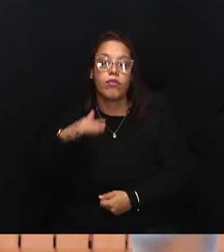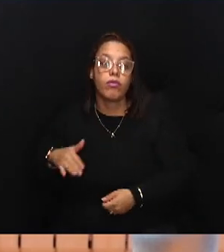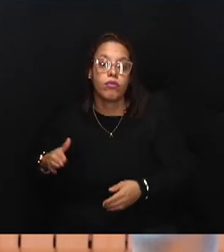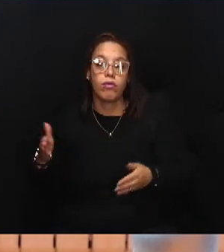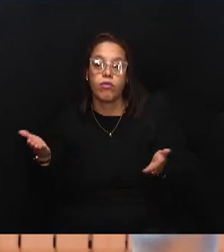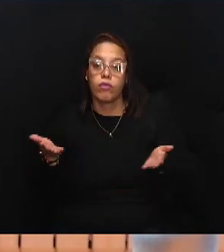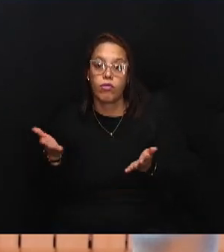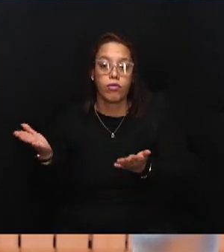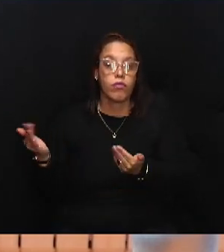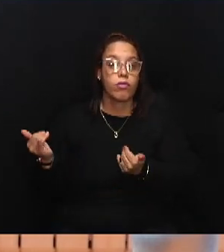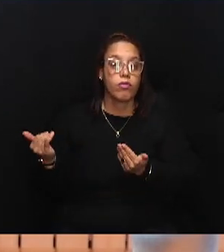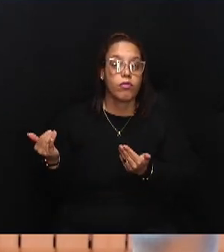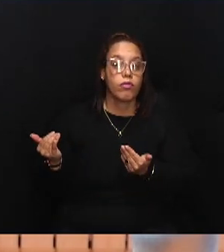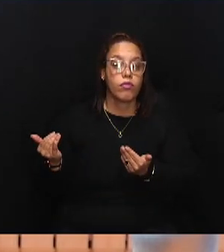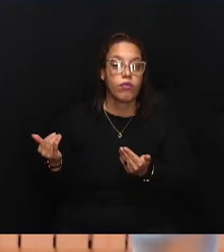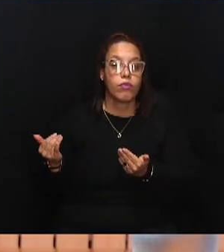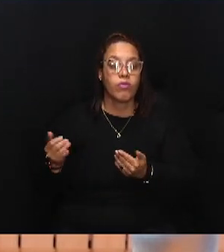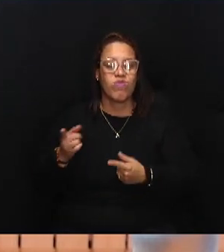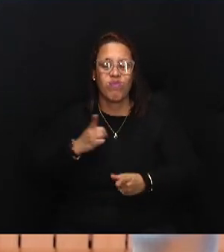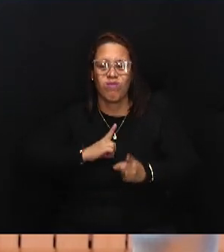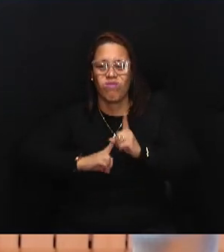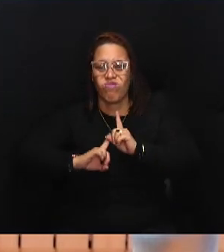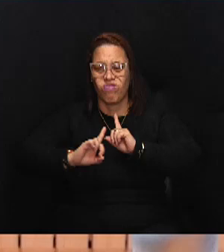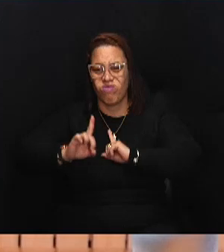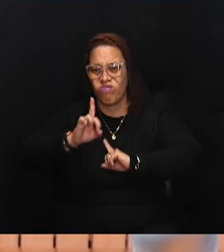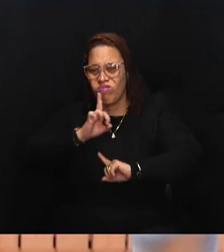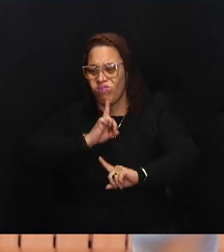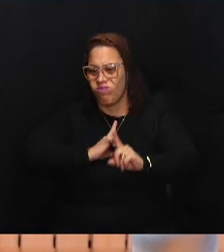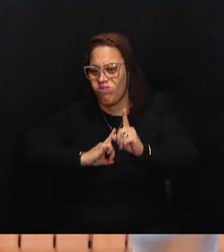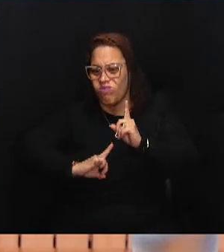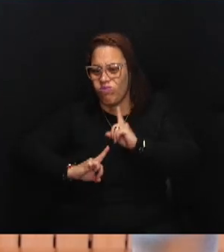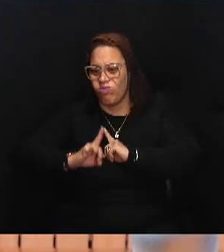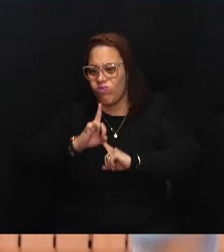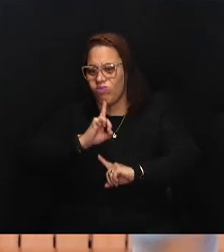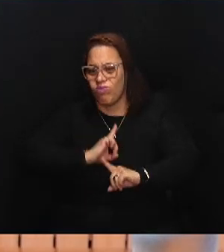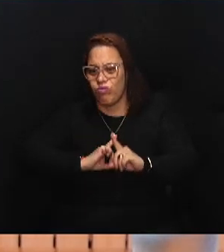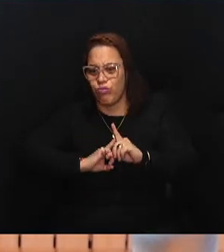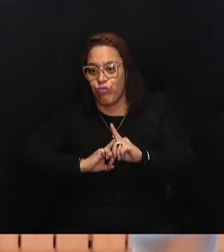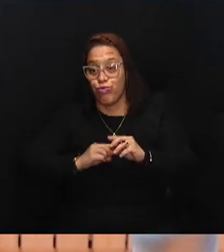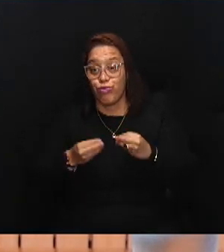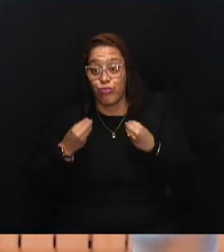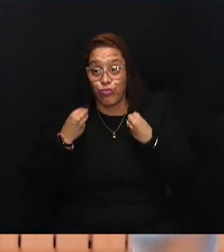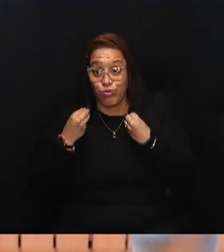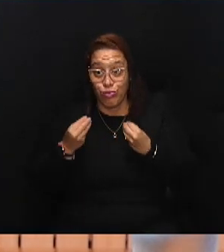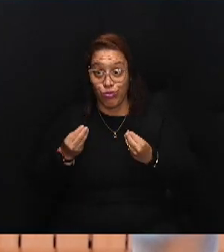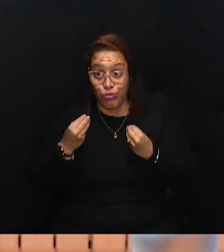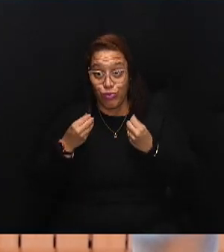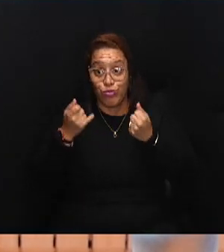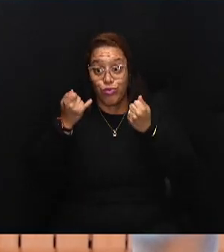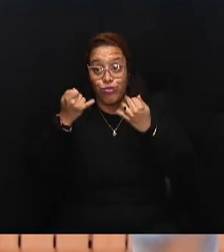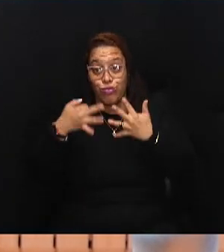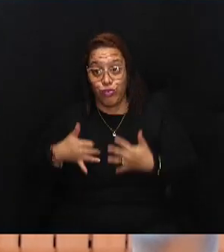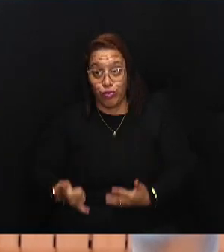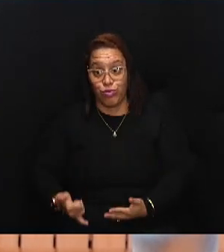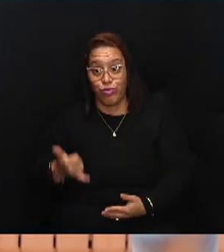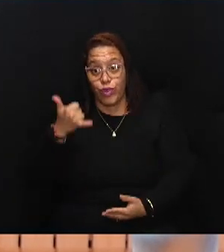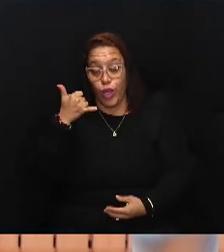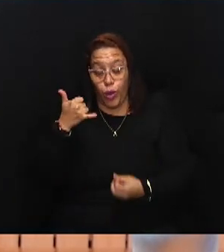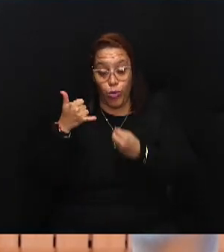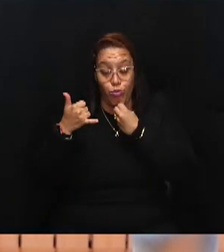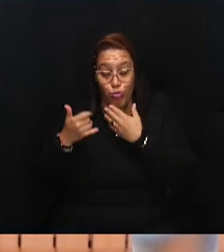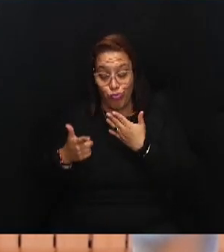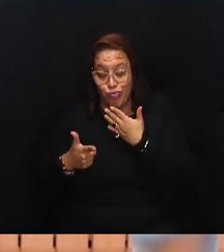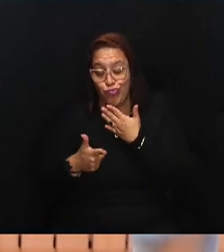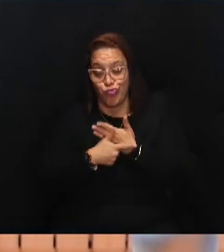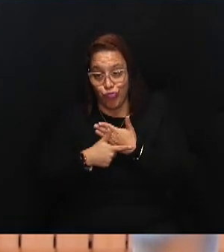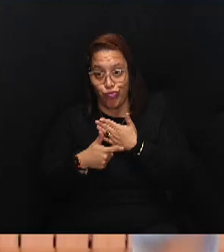jovens de hoje, entram muito em depressão, devido à forma como você explica, porque o celular é igual um papel, né, doutora? Né,